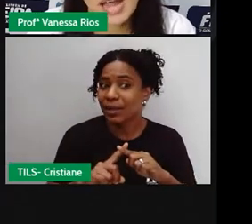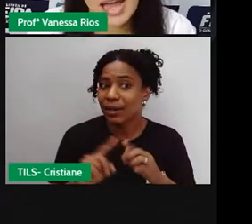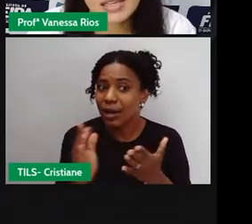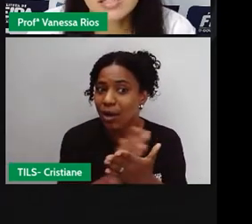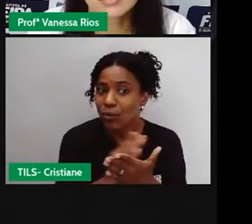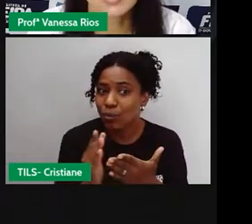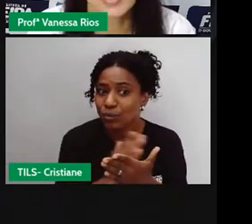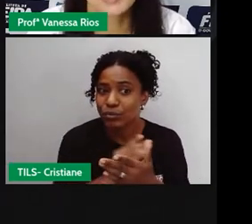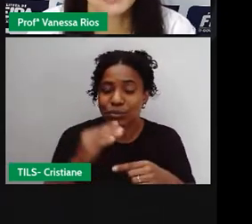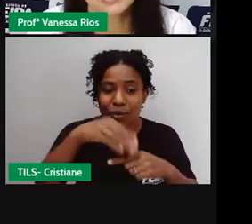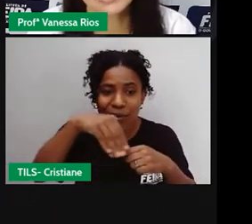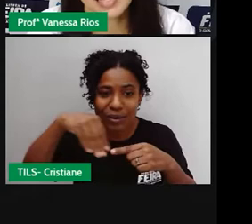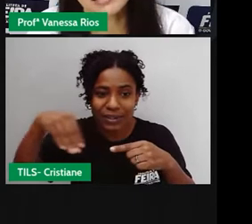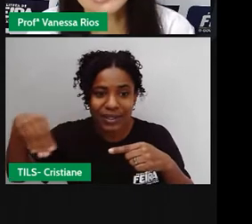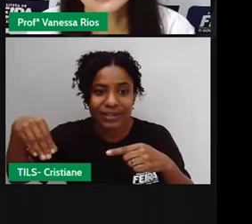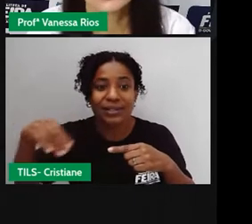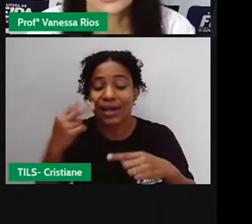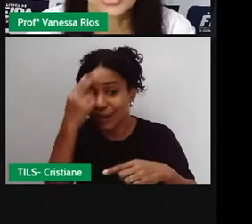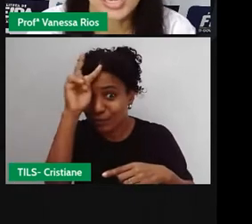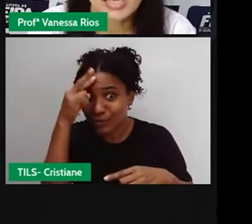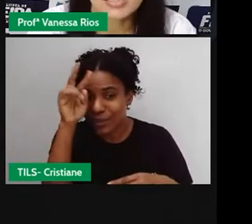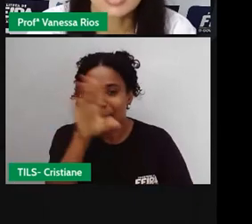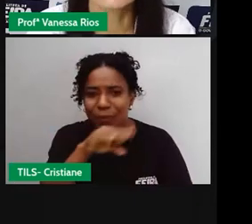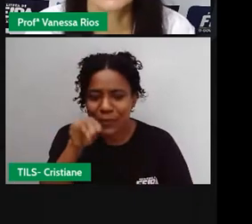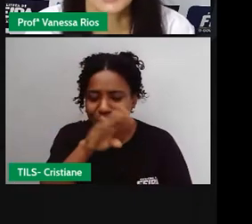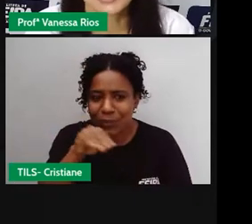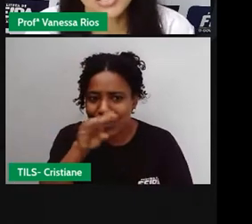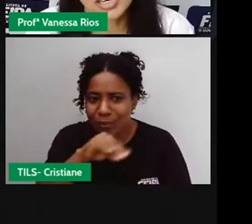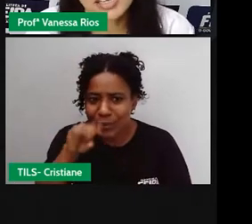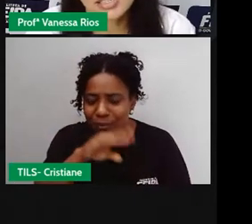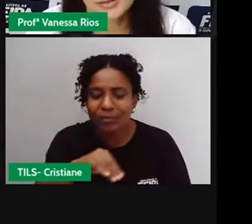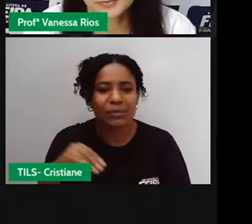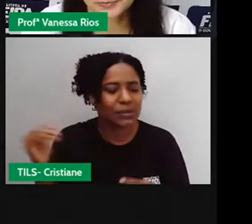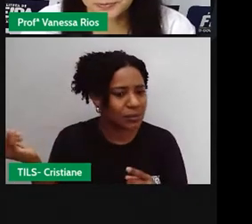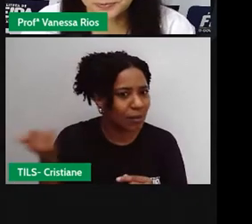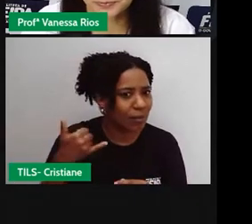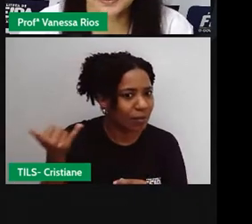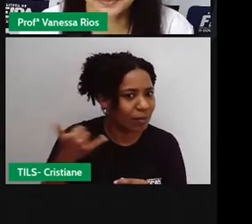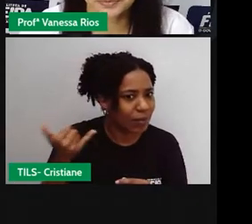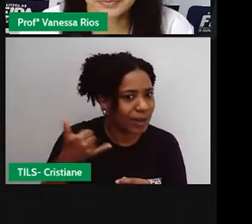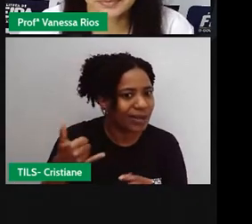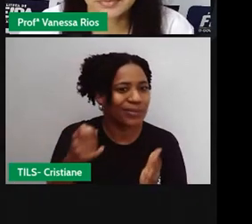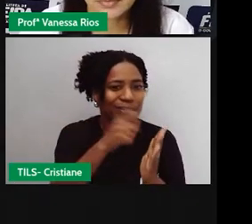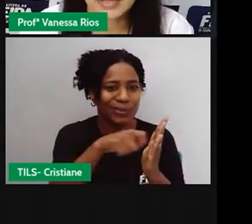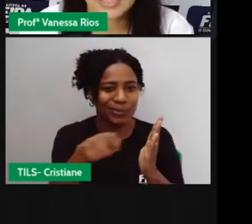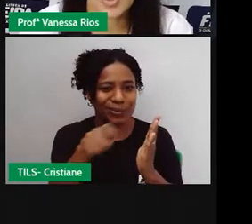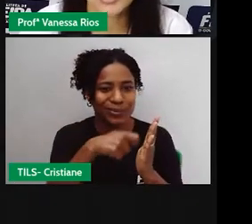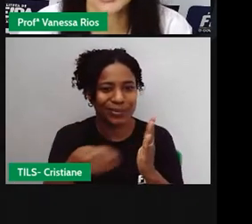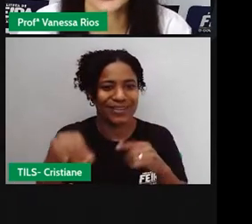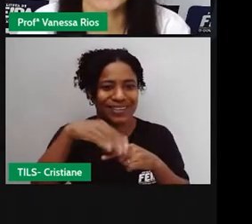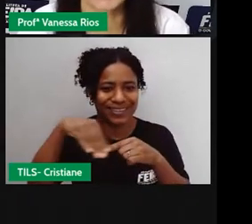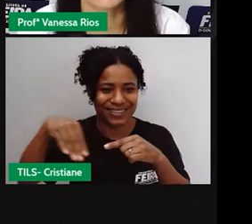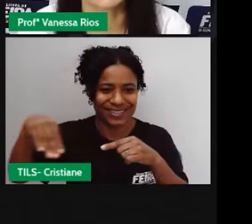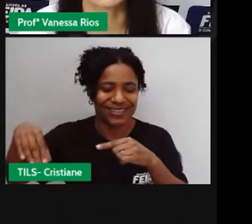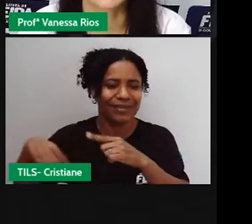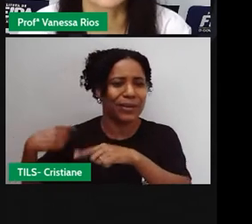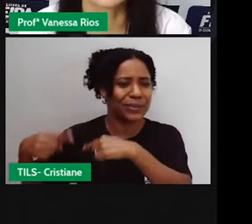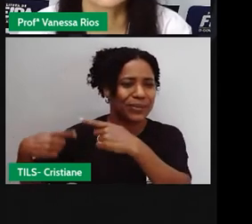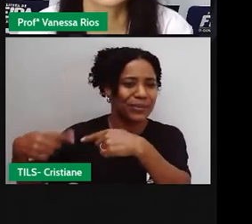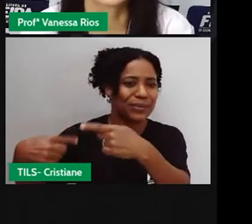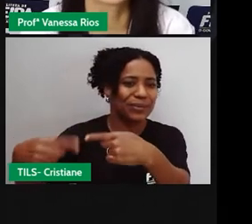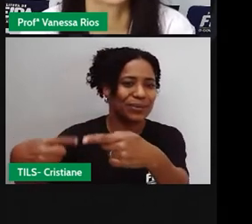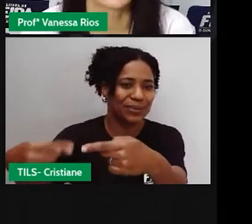histórias orais que são repassadas de geração a geração. E como a gente está falando